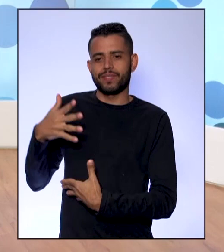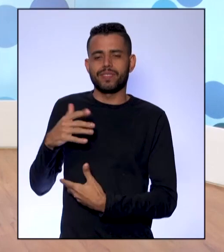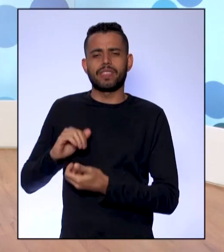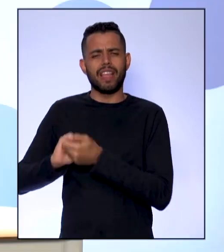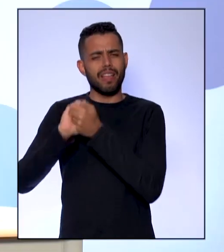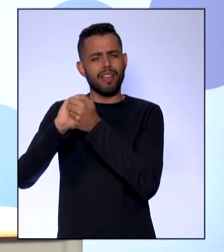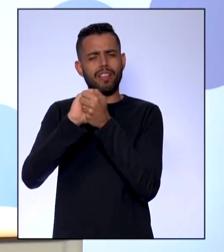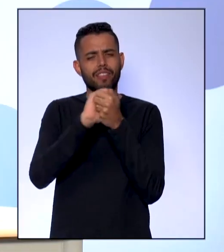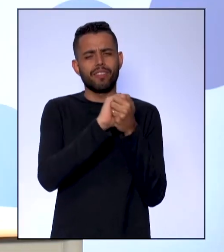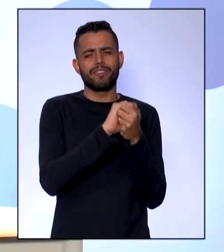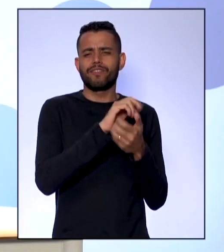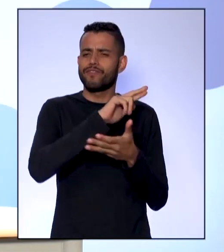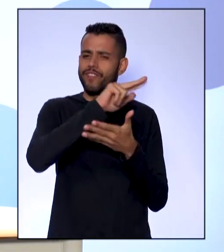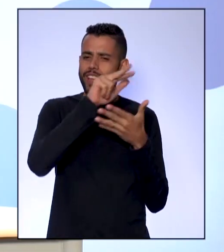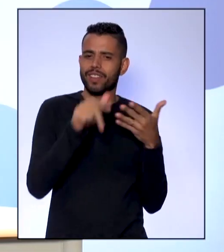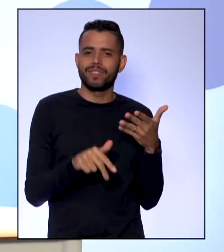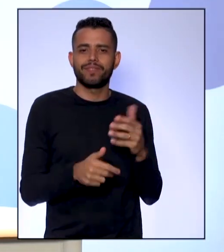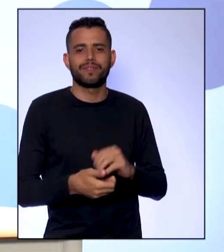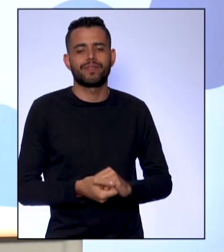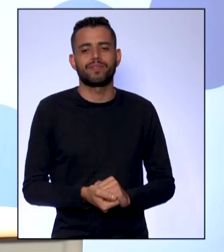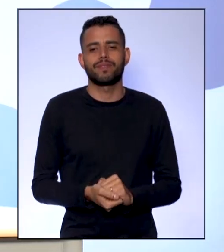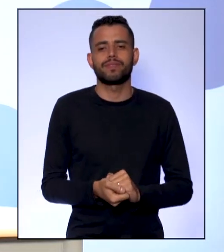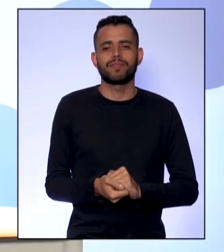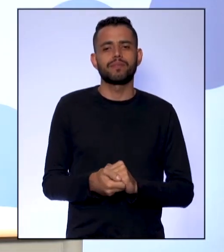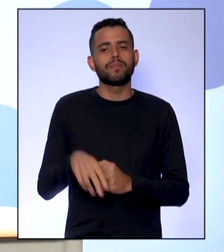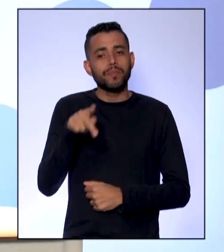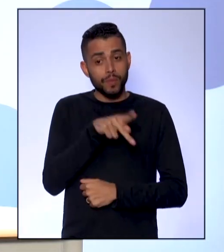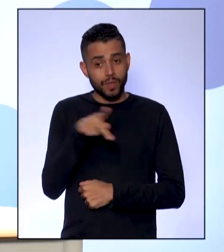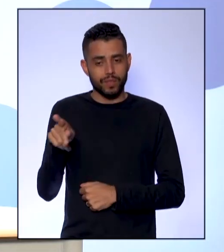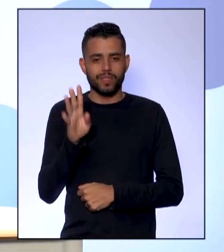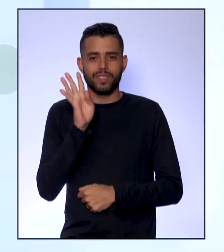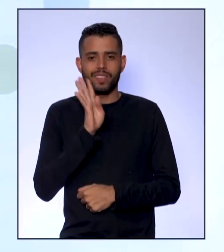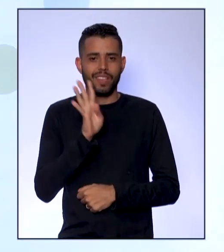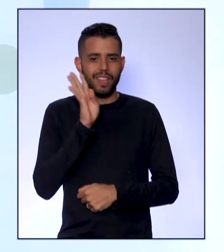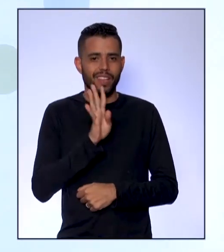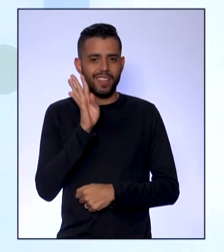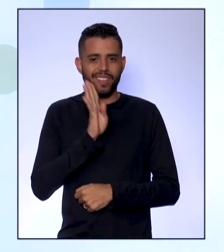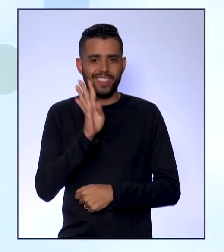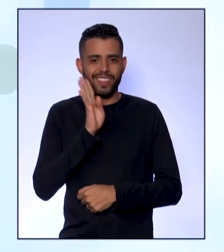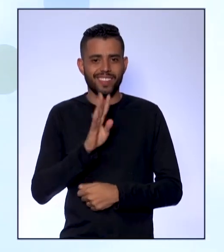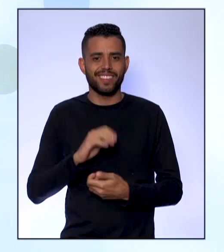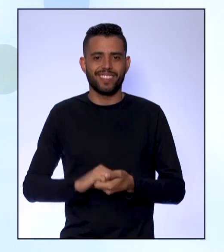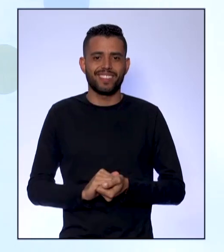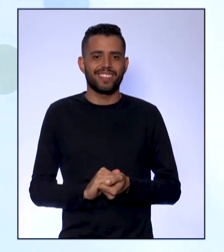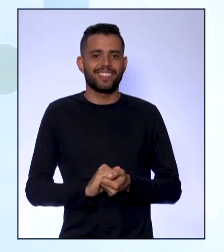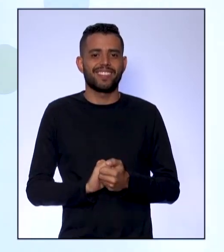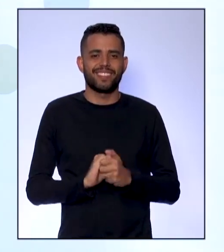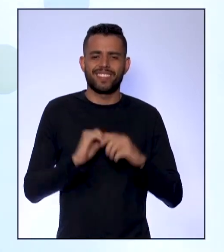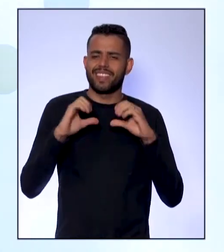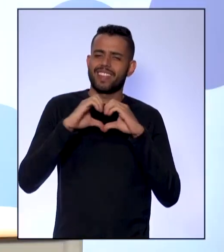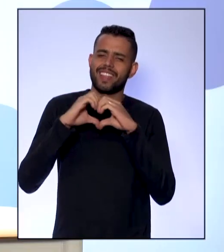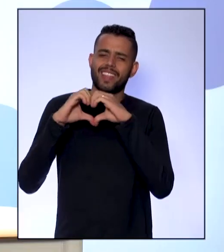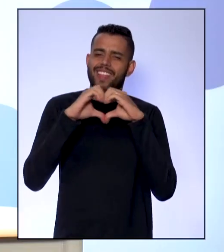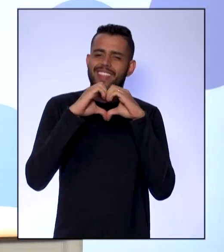Aliás, mais... Chegou, professora muito legal. Muito amorzinho, boa. Ó, amorzinho, tá vendo? pra vocês. Que legal. Só alegria. Muito